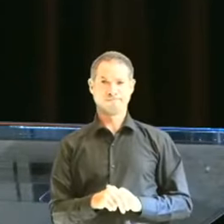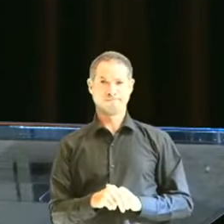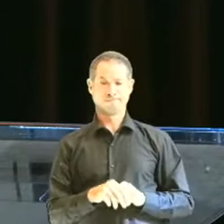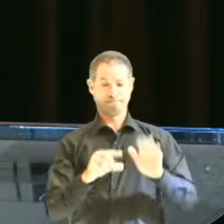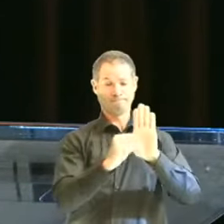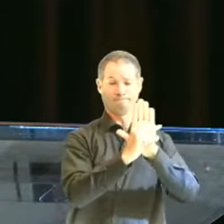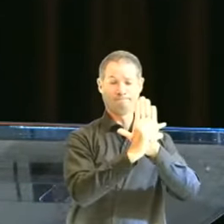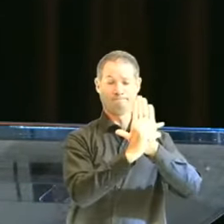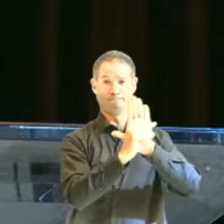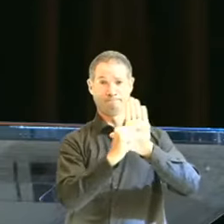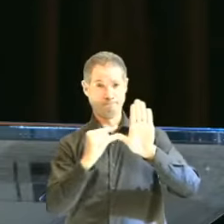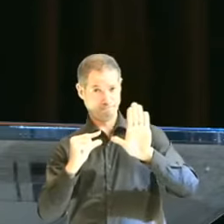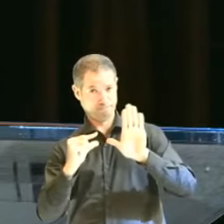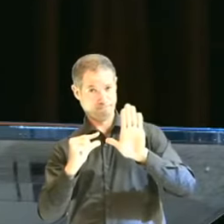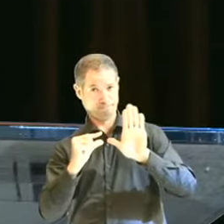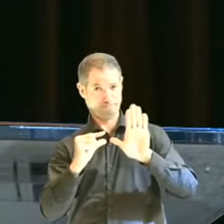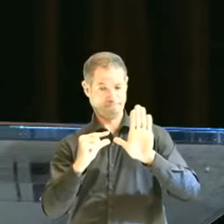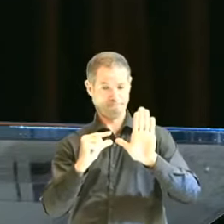versículo